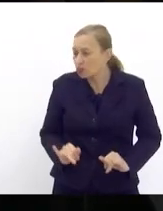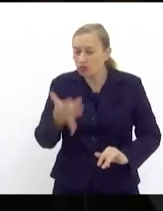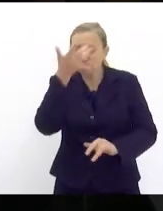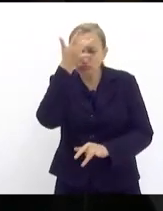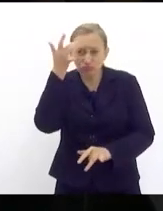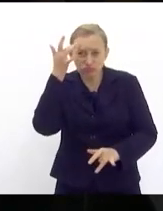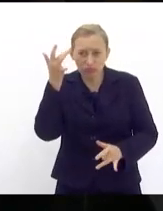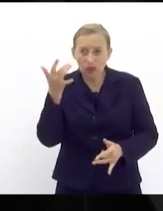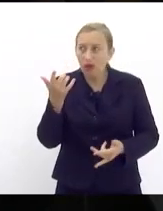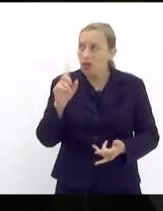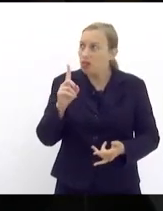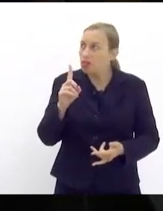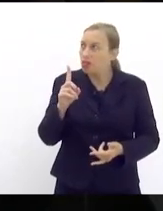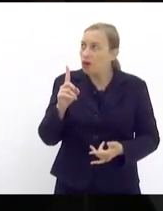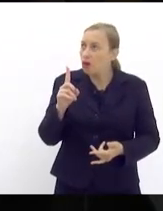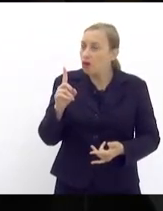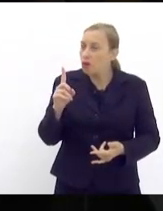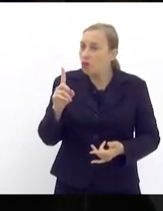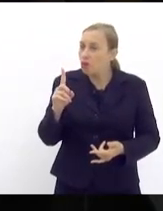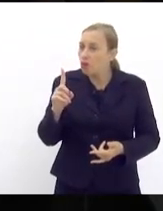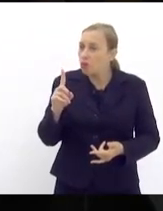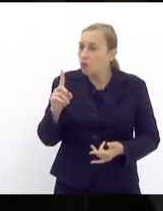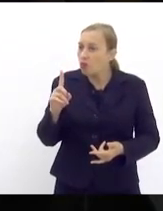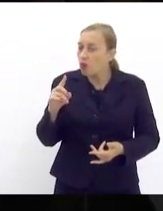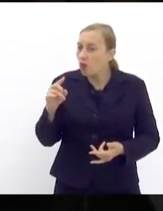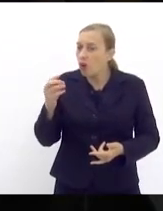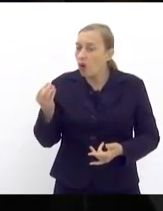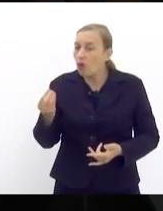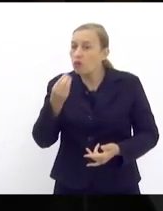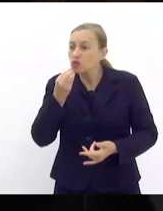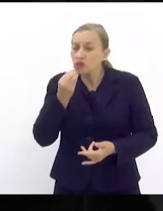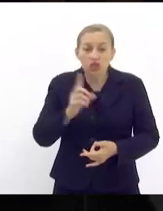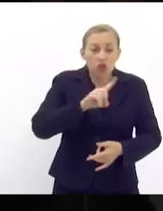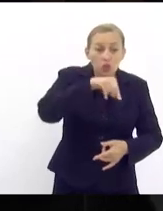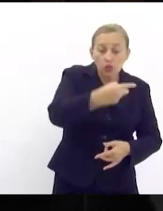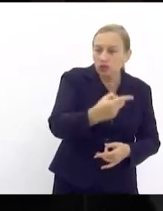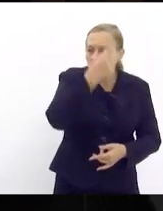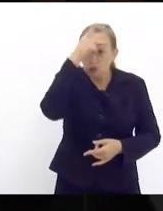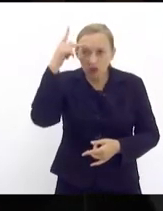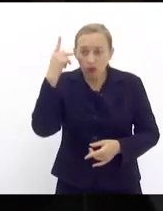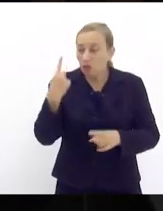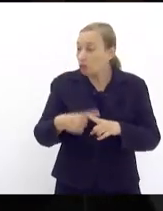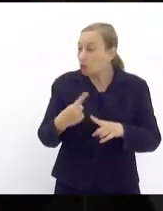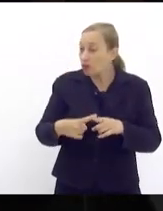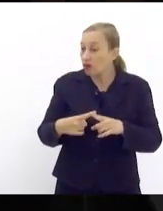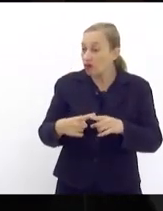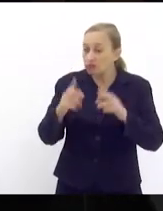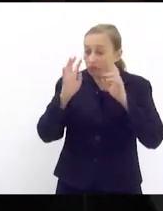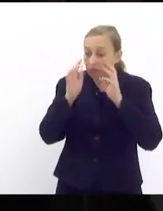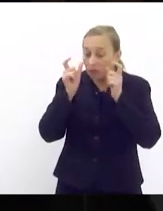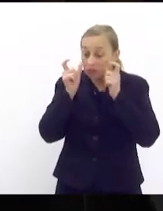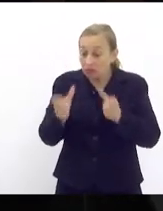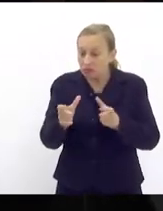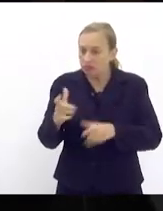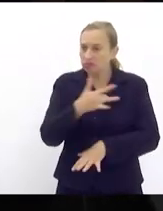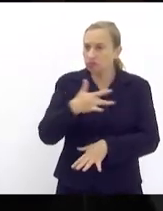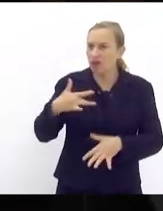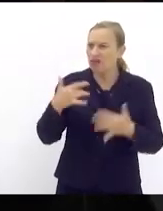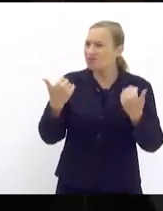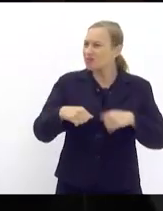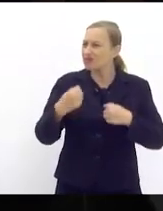não merecem ter os mesmos direitos que os demais porque para terem atenção a sua saúde precisam ficar